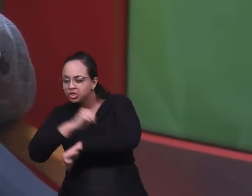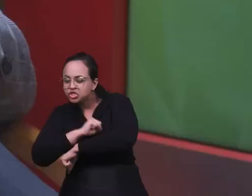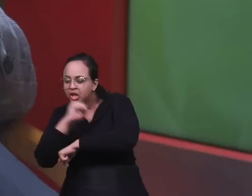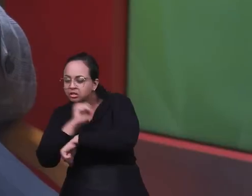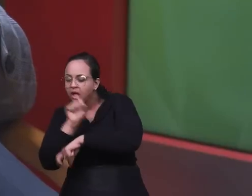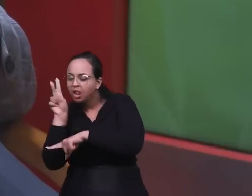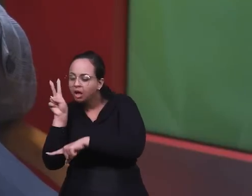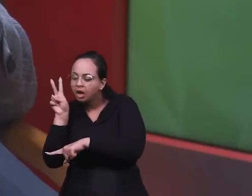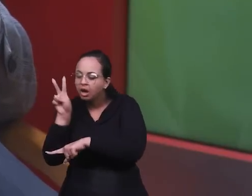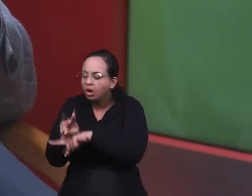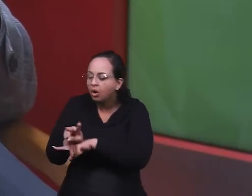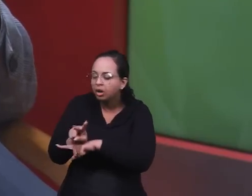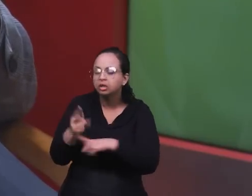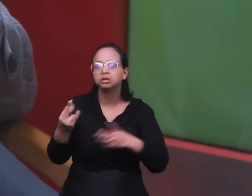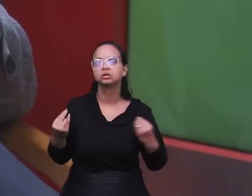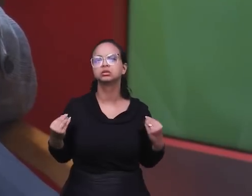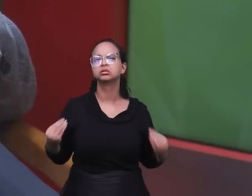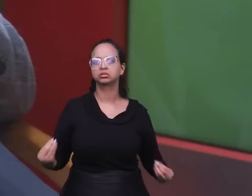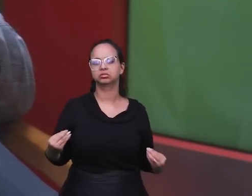pelas janelas,